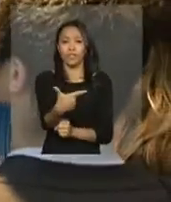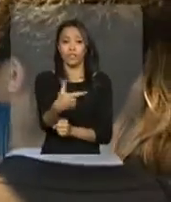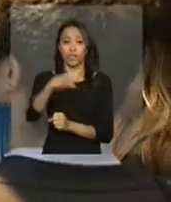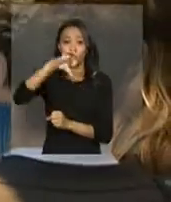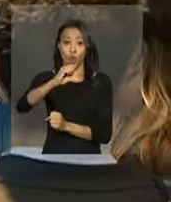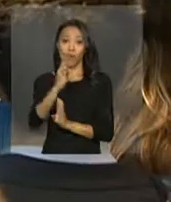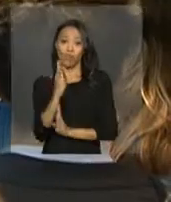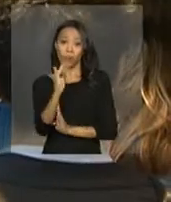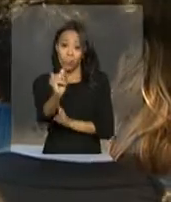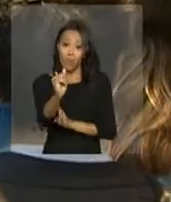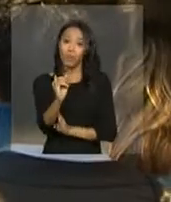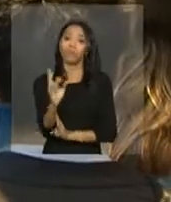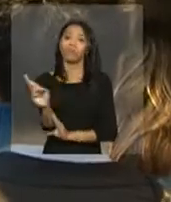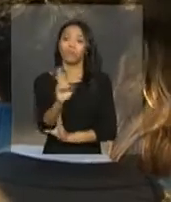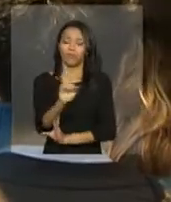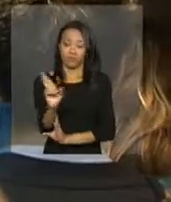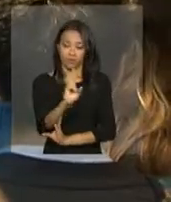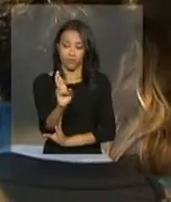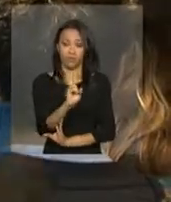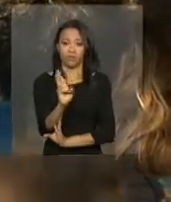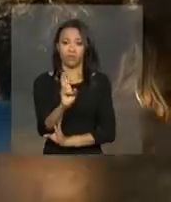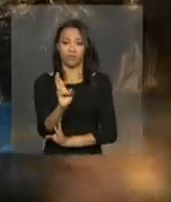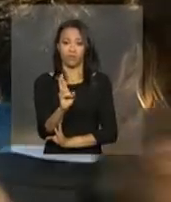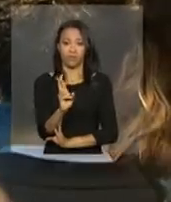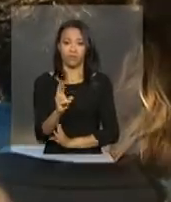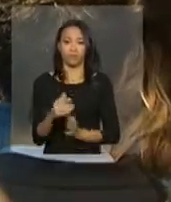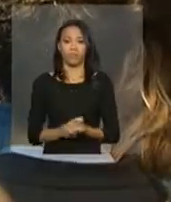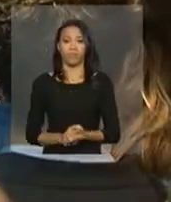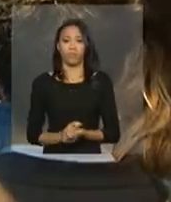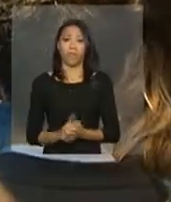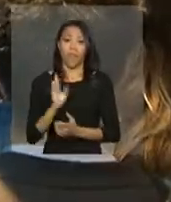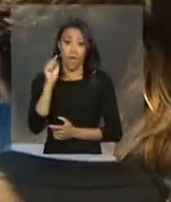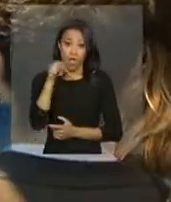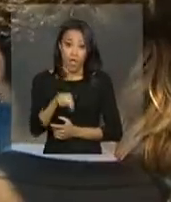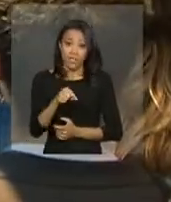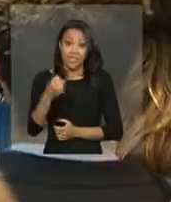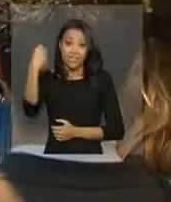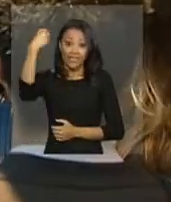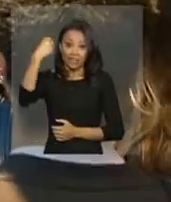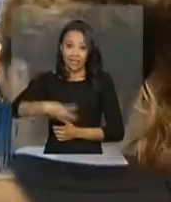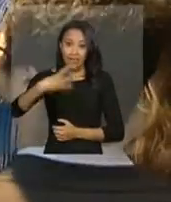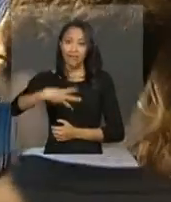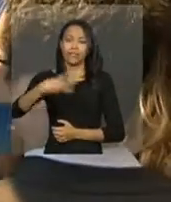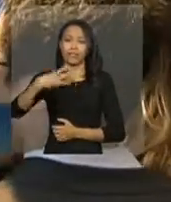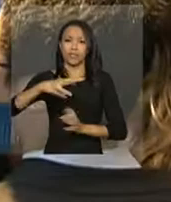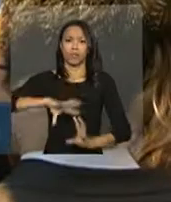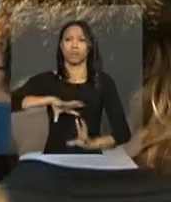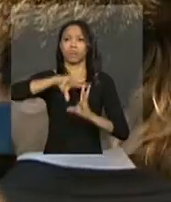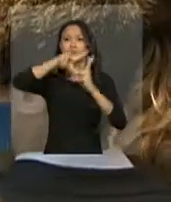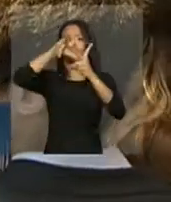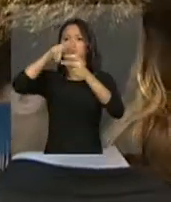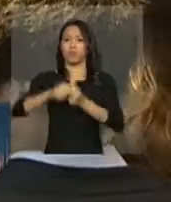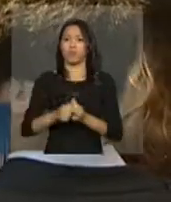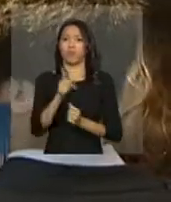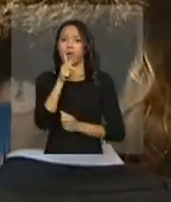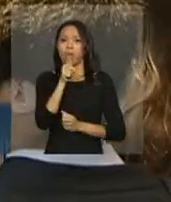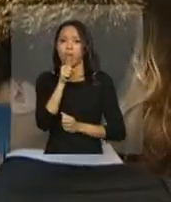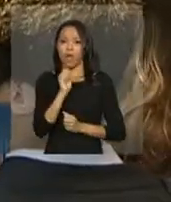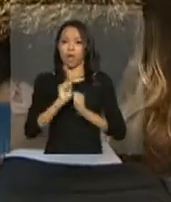bilhões deais ela deve ser a terceira maior usina do